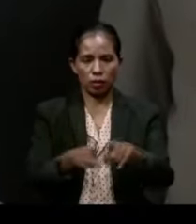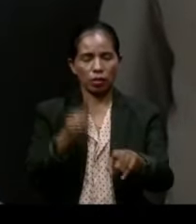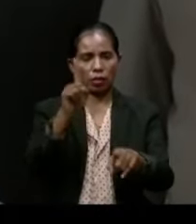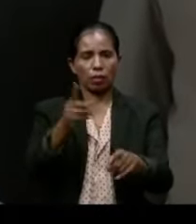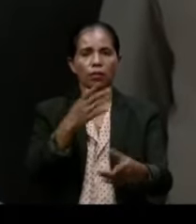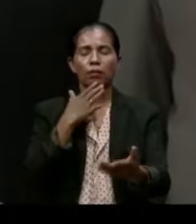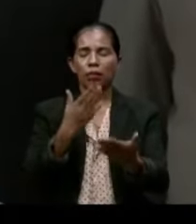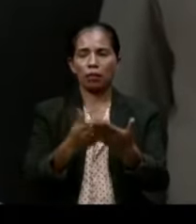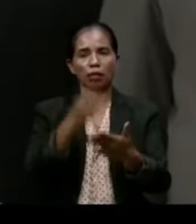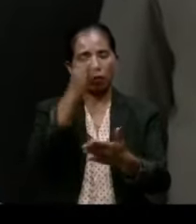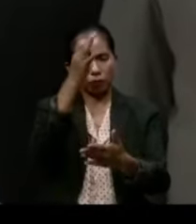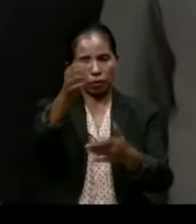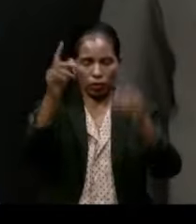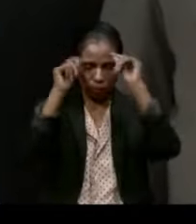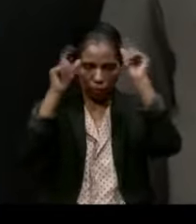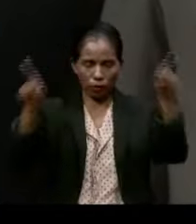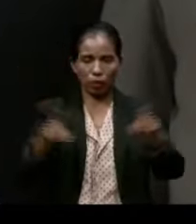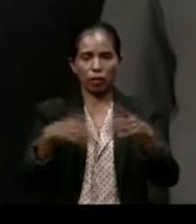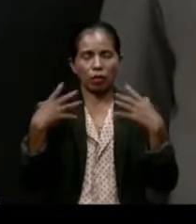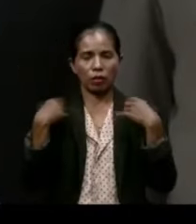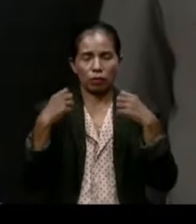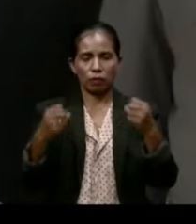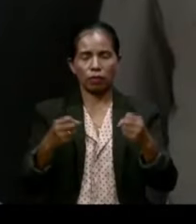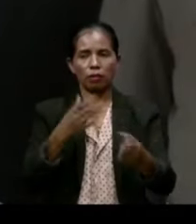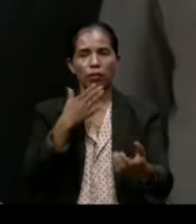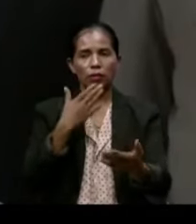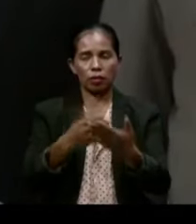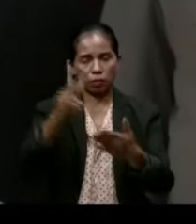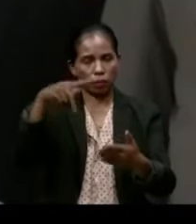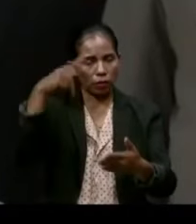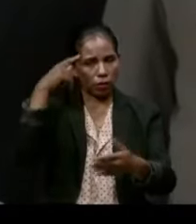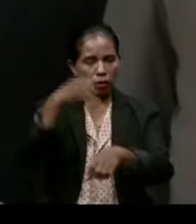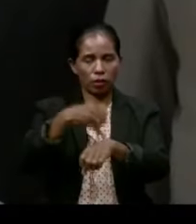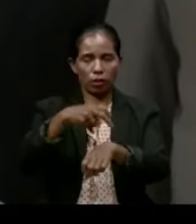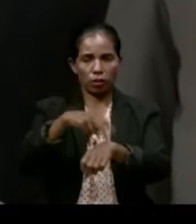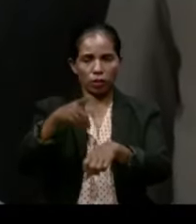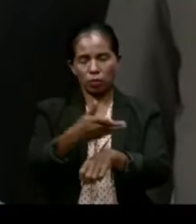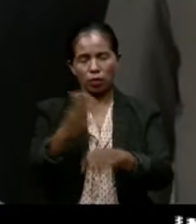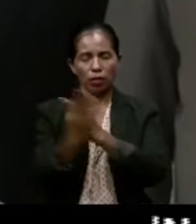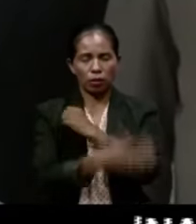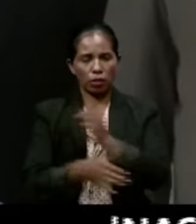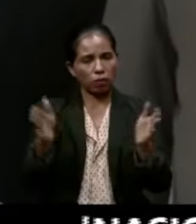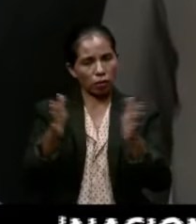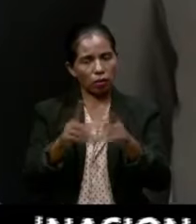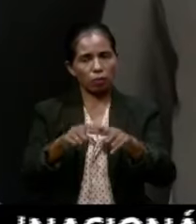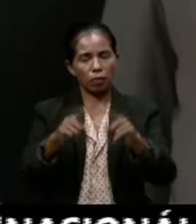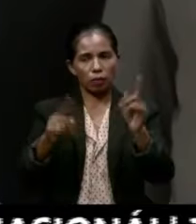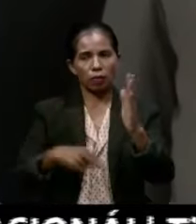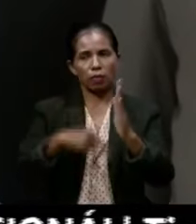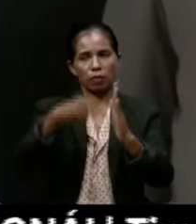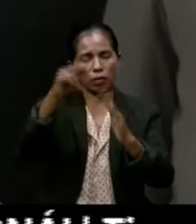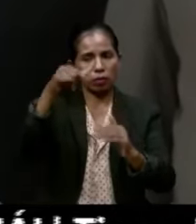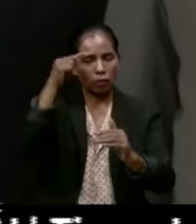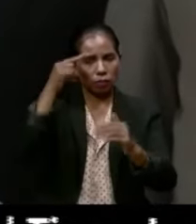nebe dia e futuro. Timor-Leste é uma força Tebes, famoso e a política internacional nian, e minha país que coan, mas be estándar governo